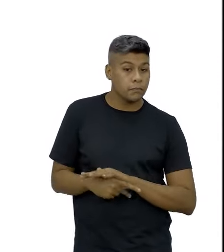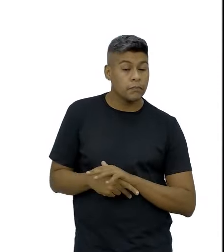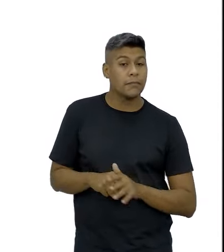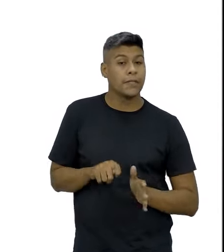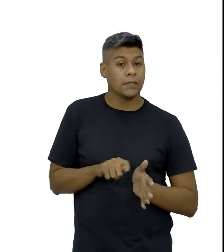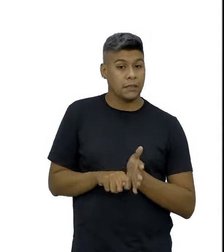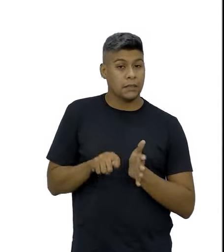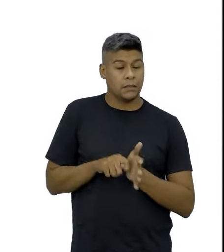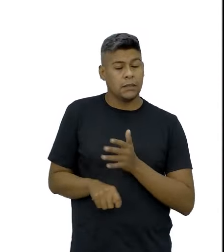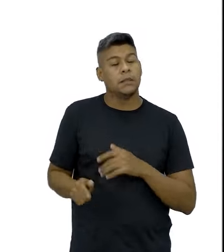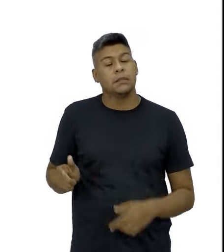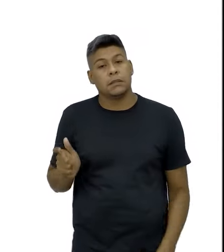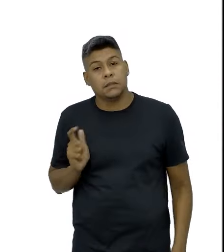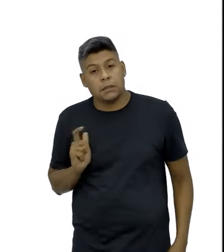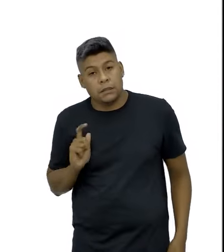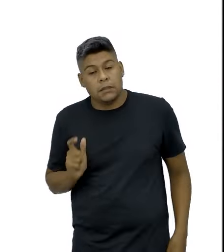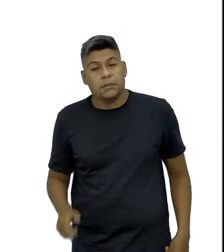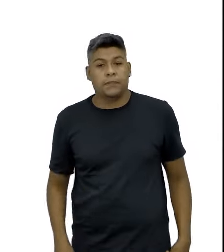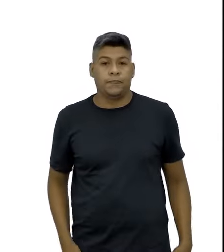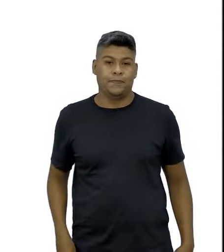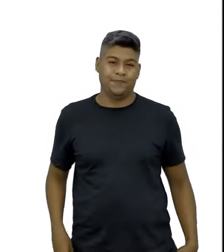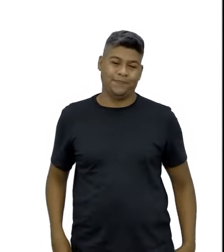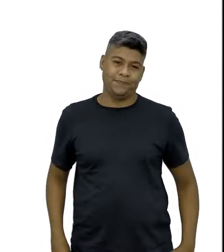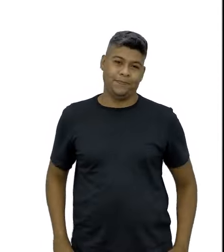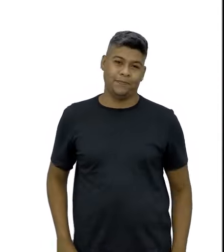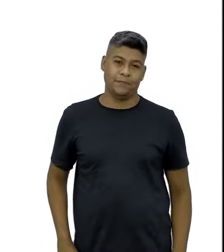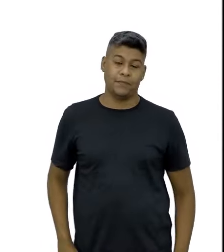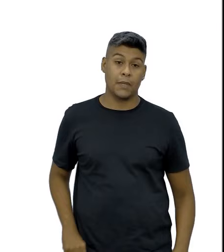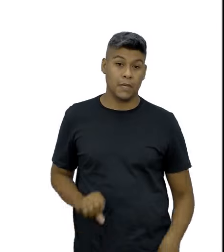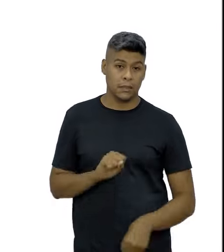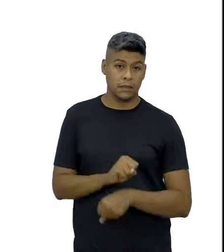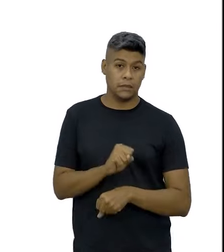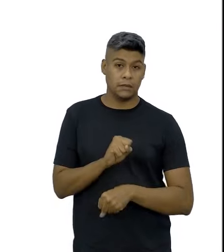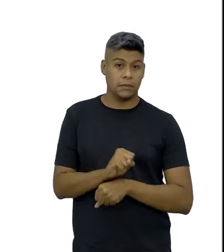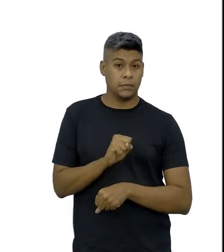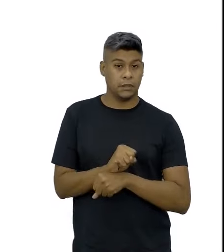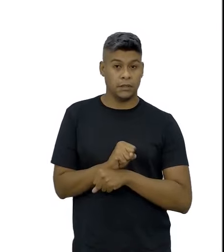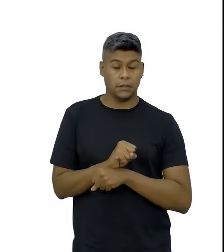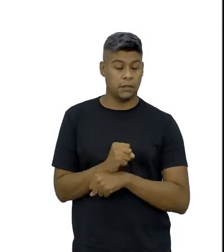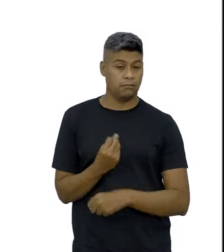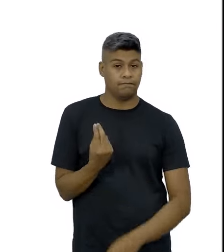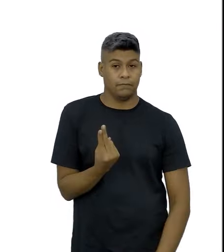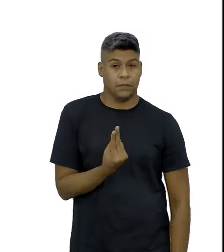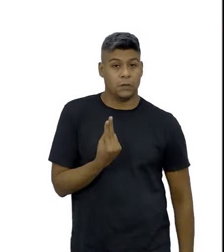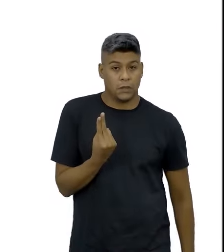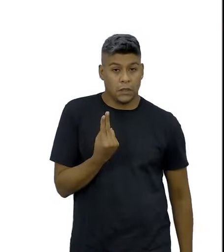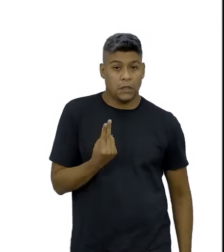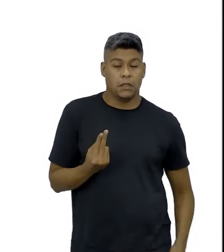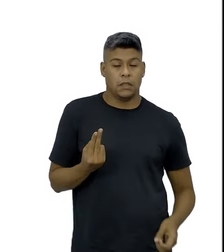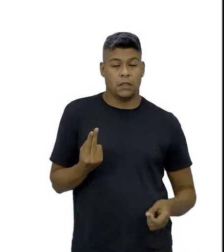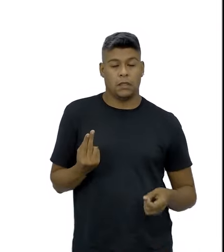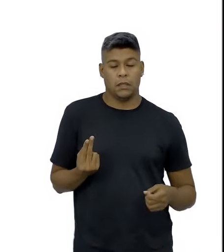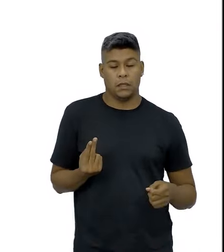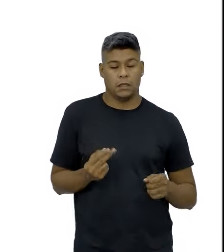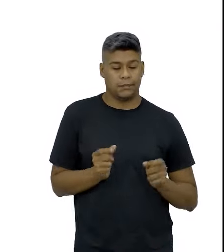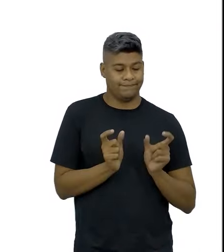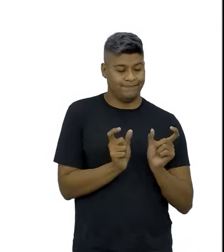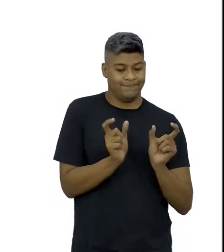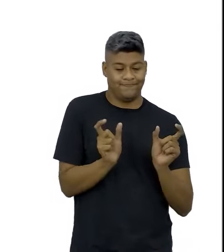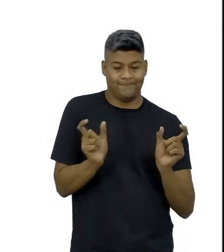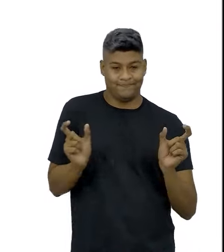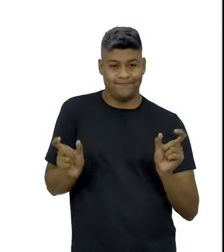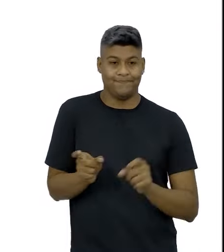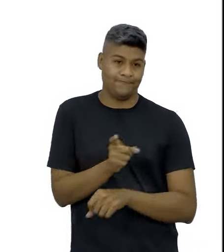escrita emprega. Não se deve esperar que os estudantes segmentem corretamente no primeiro